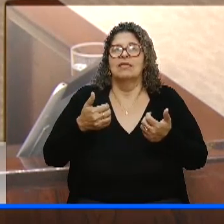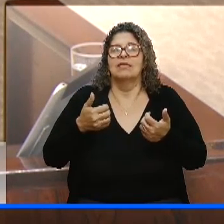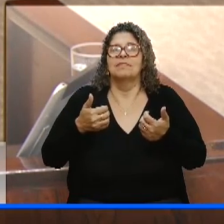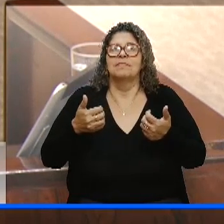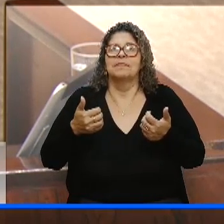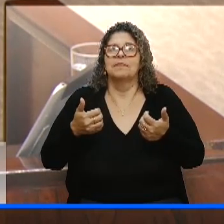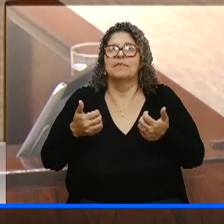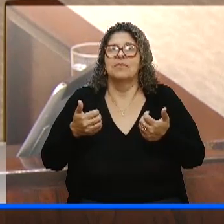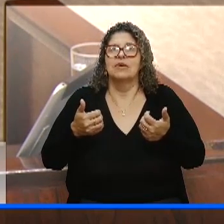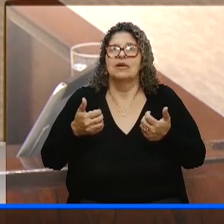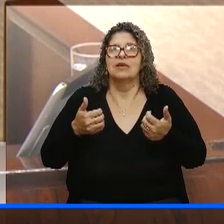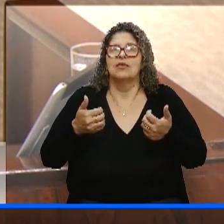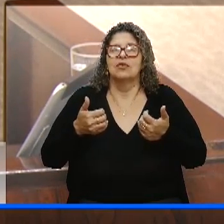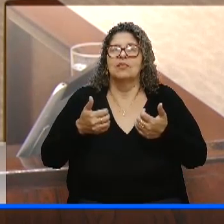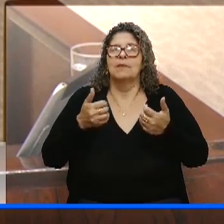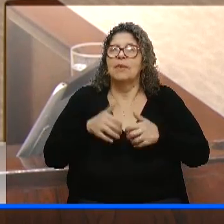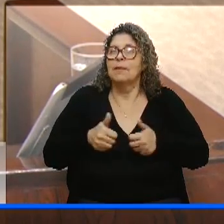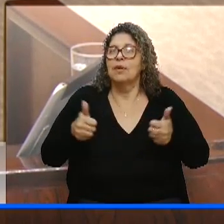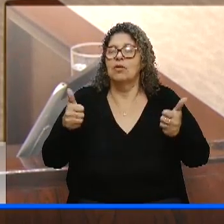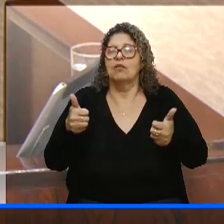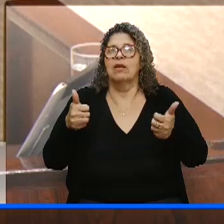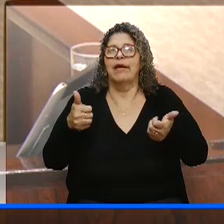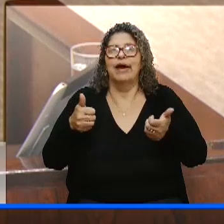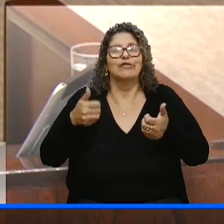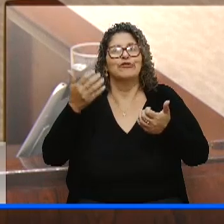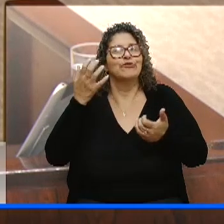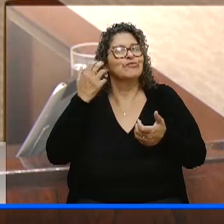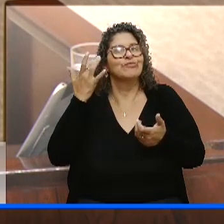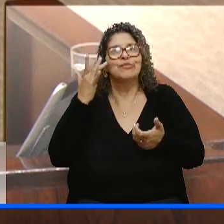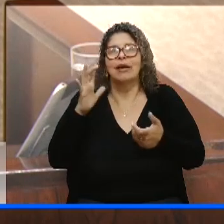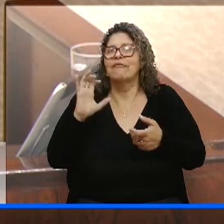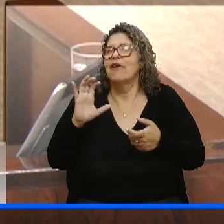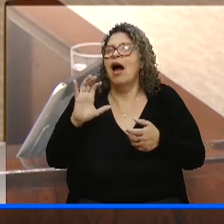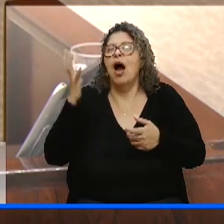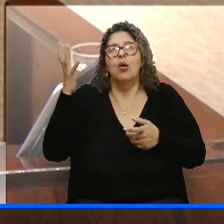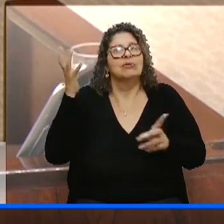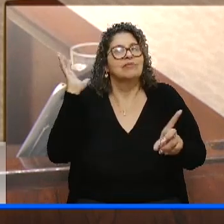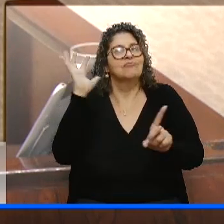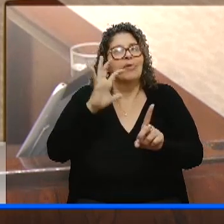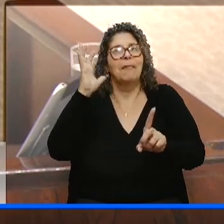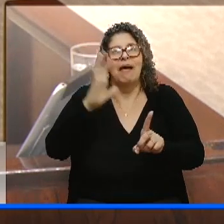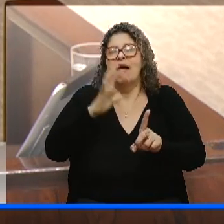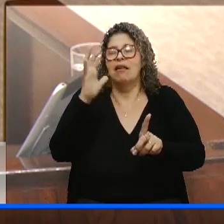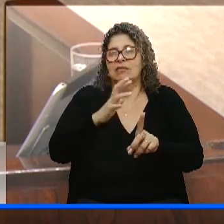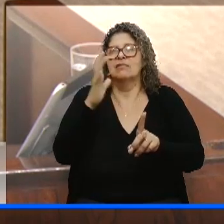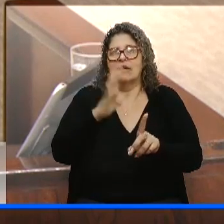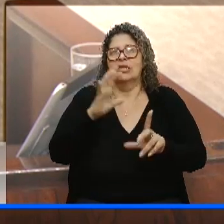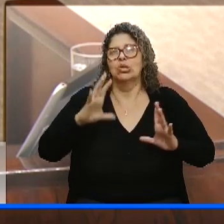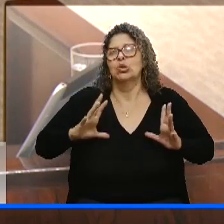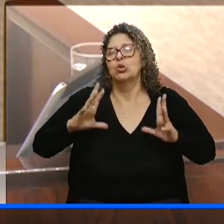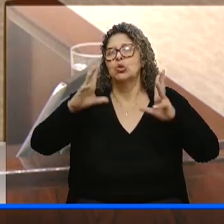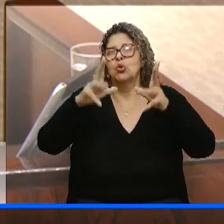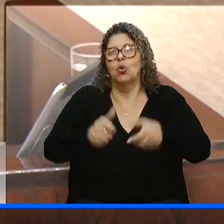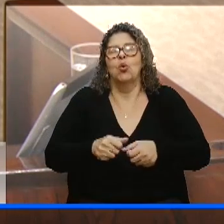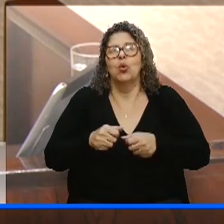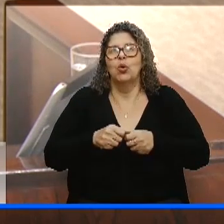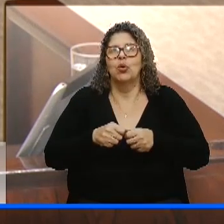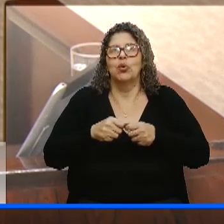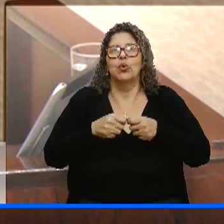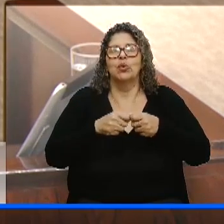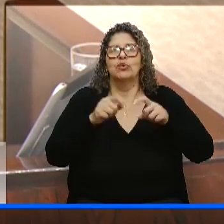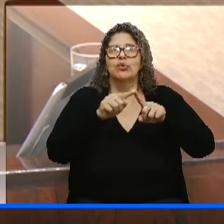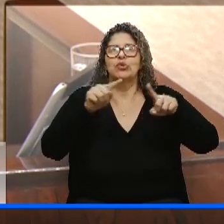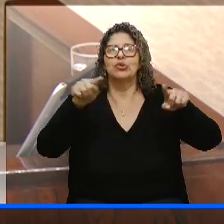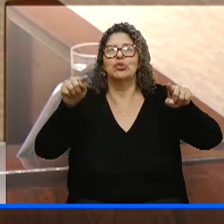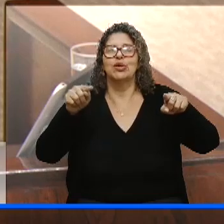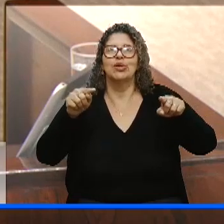nas nas extremidades está ameaçada por outro lado todo o setor de negócios